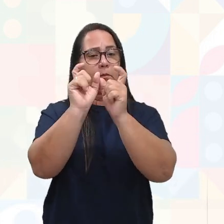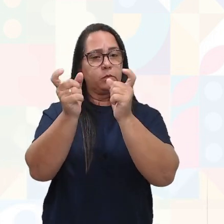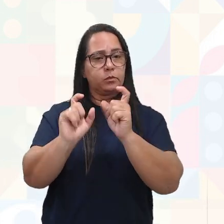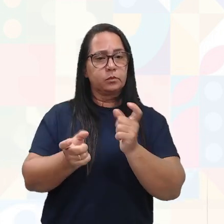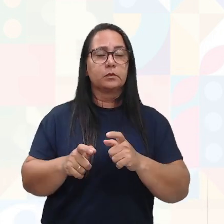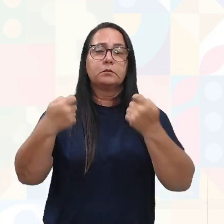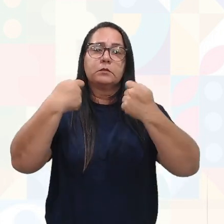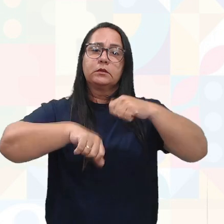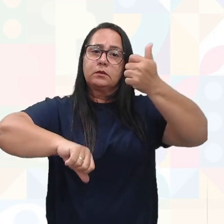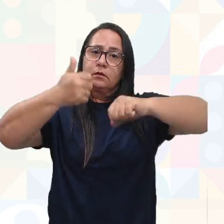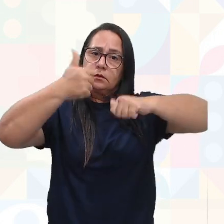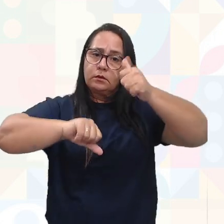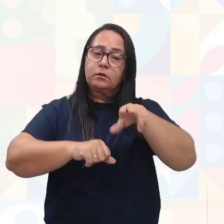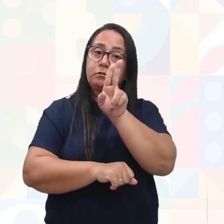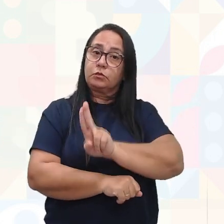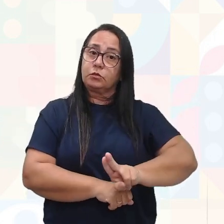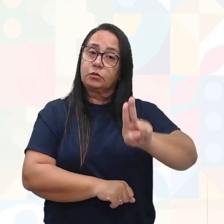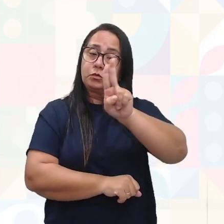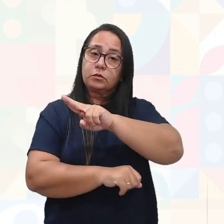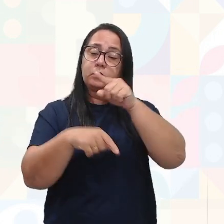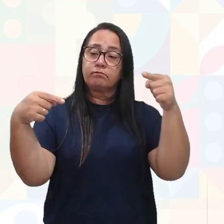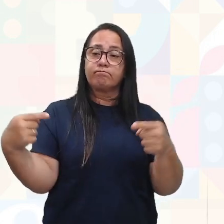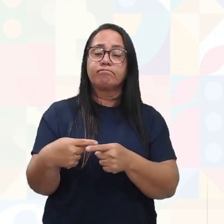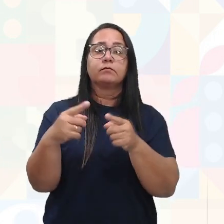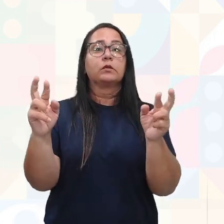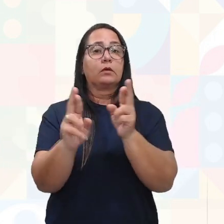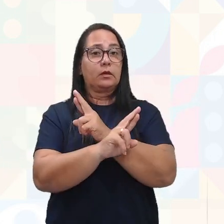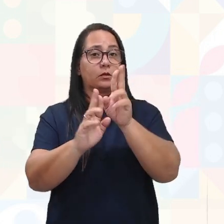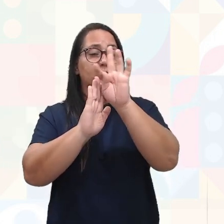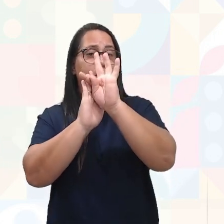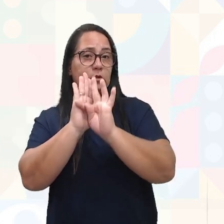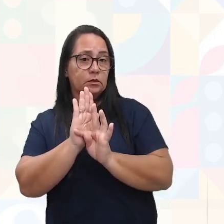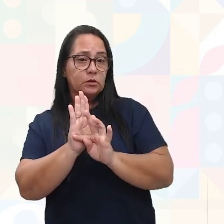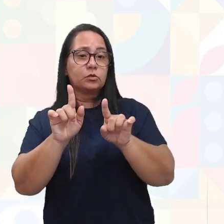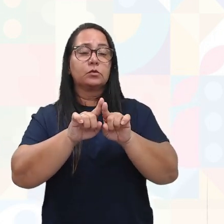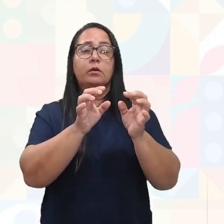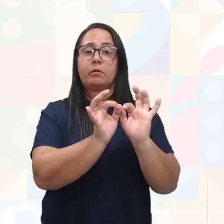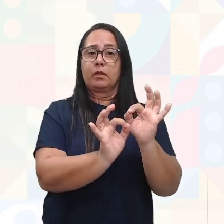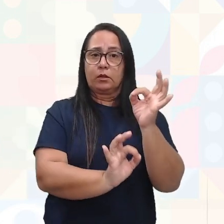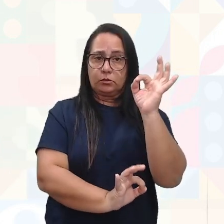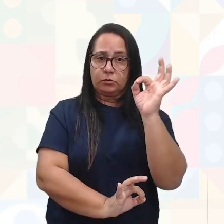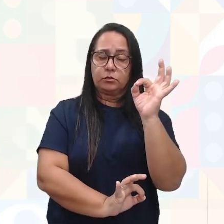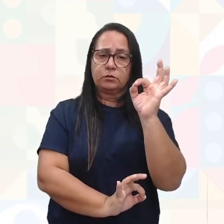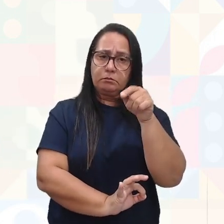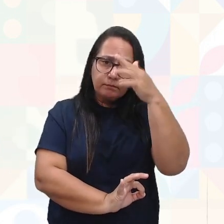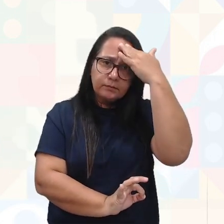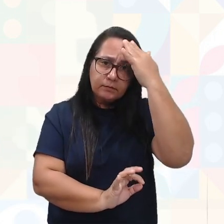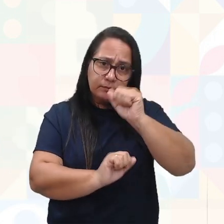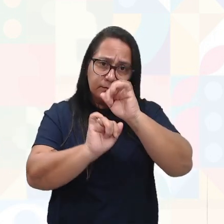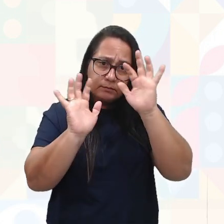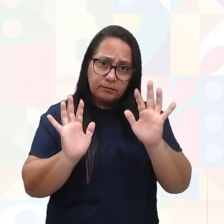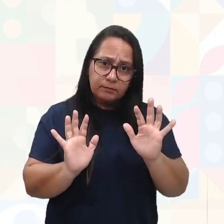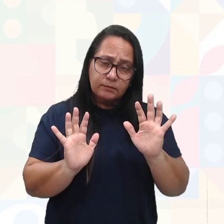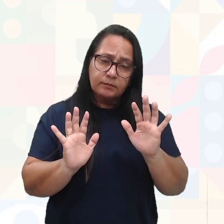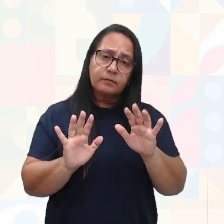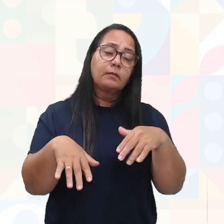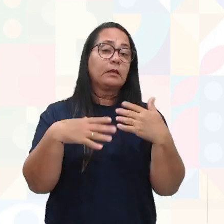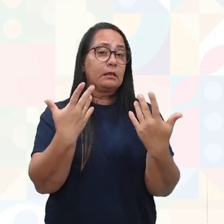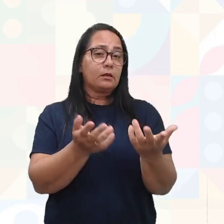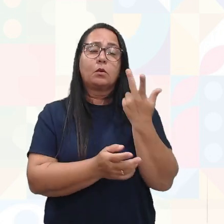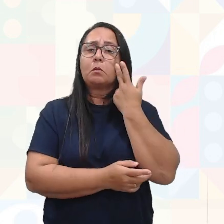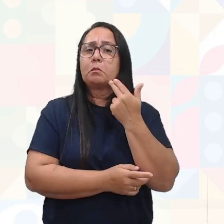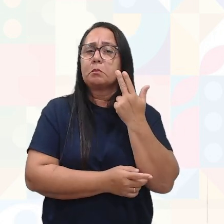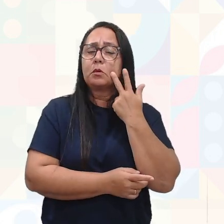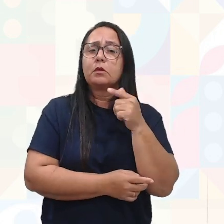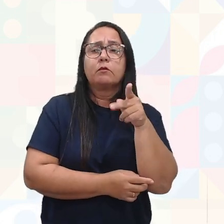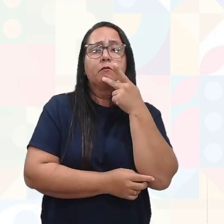deve ser analisada em uso relacionado texto e discurso. Vocês entenderam isso aí? É muito comum dizer